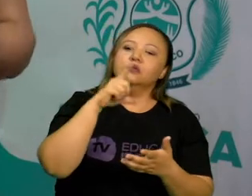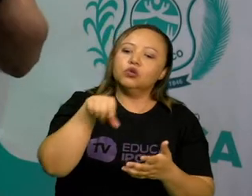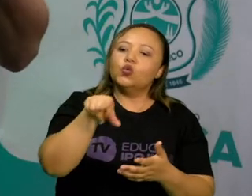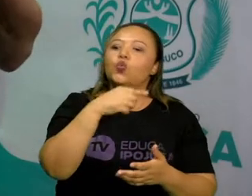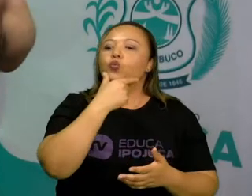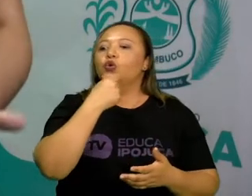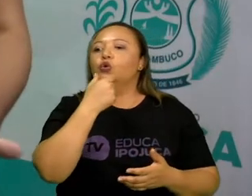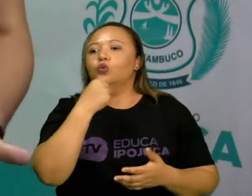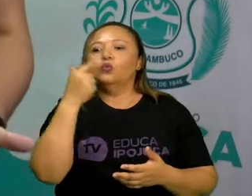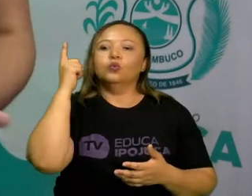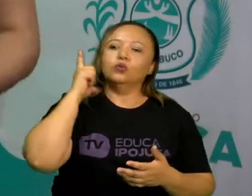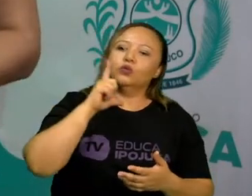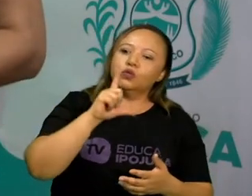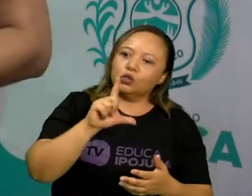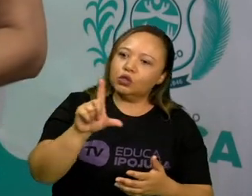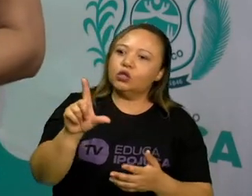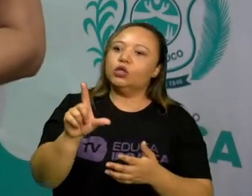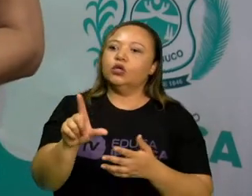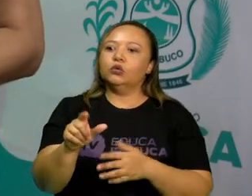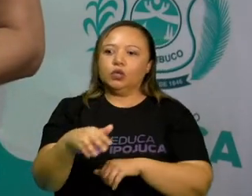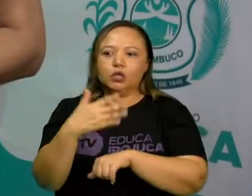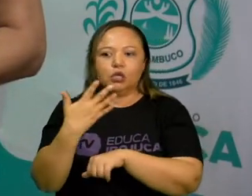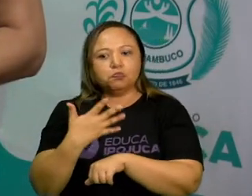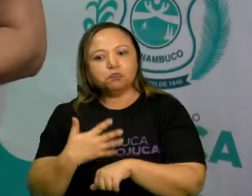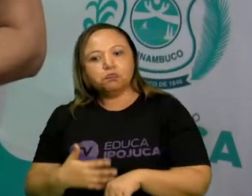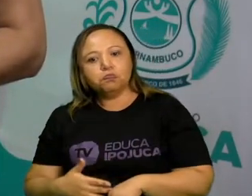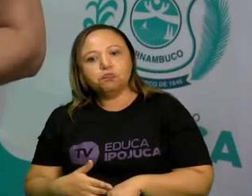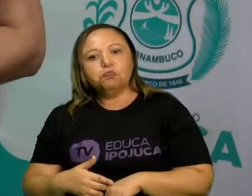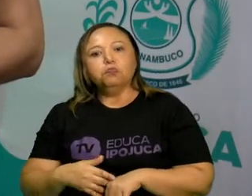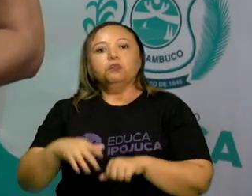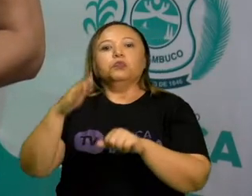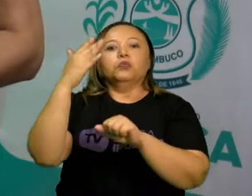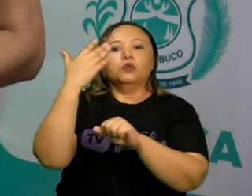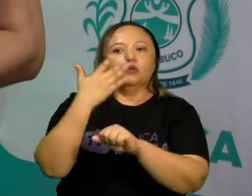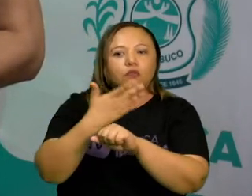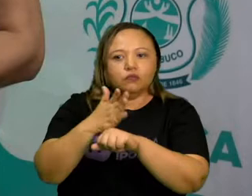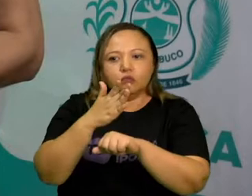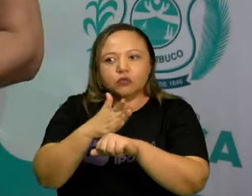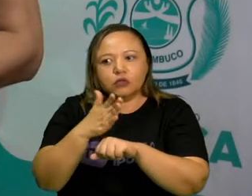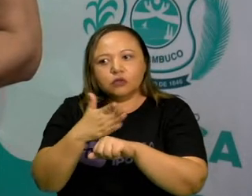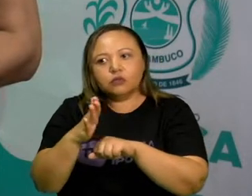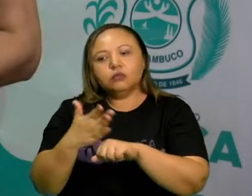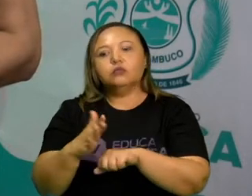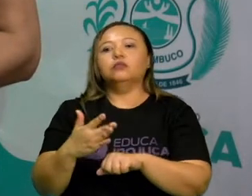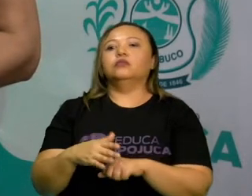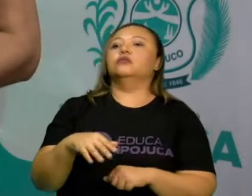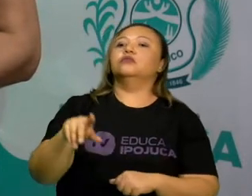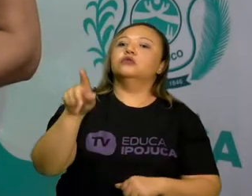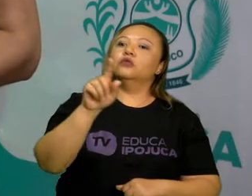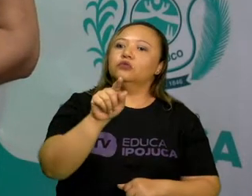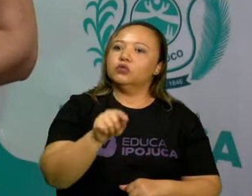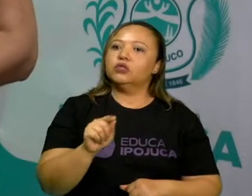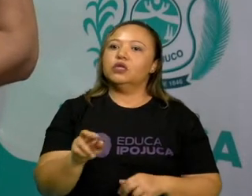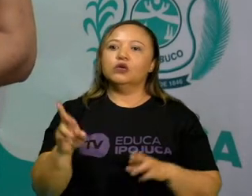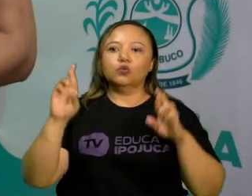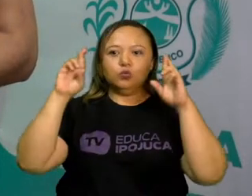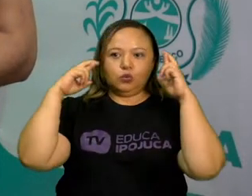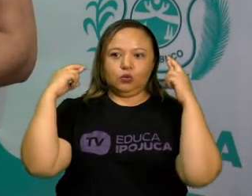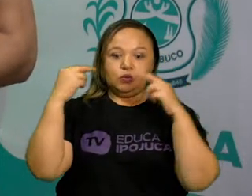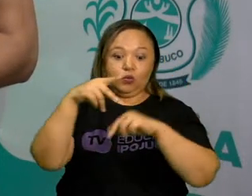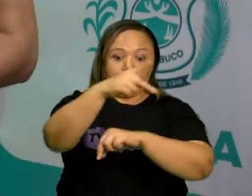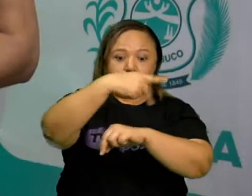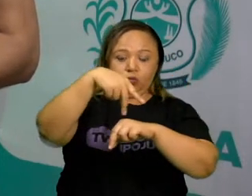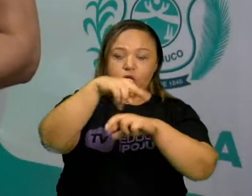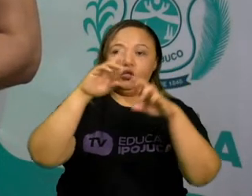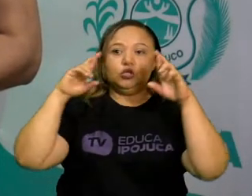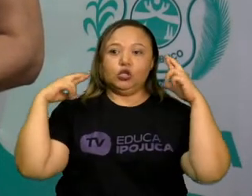conseguiu fez um teste para o Ballet Bolshoi e ele tá lá na União Soviética na Rússia hoje estudando